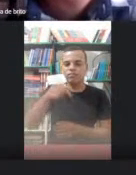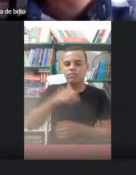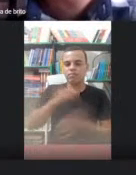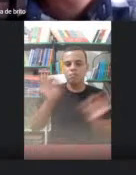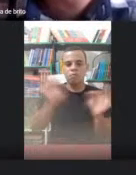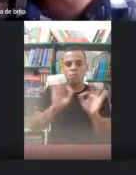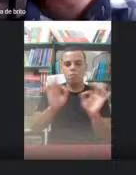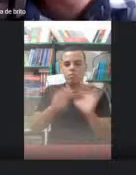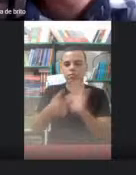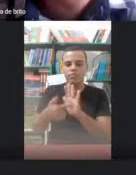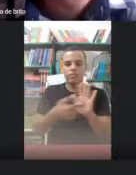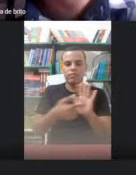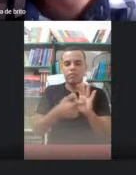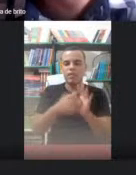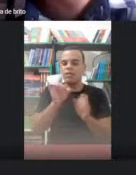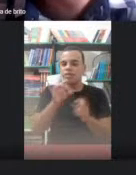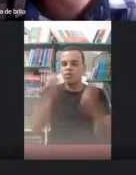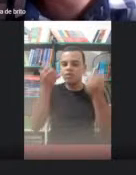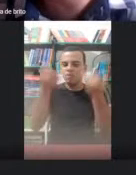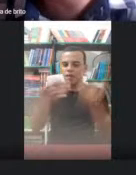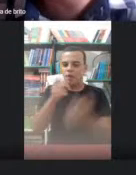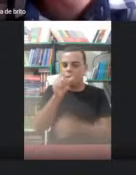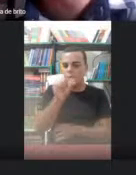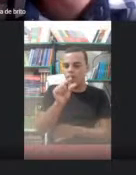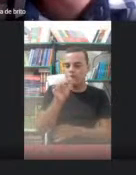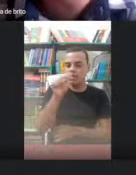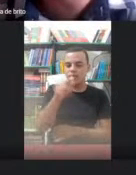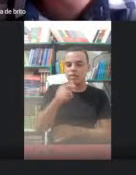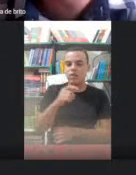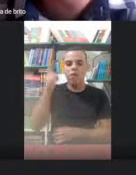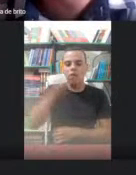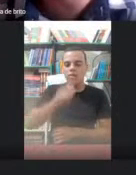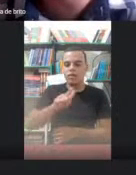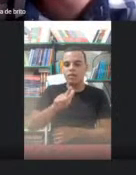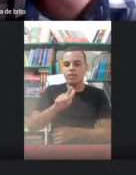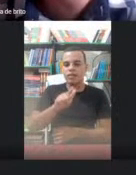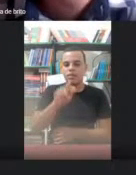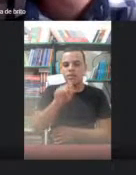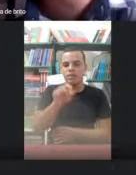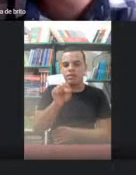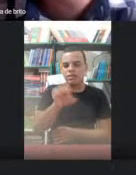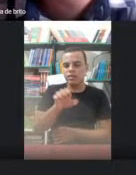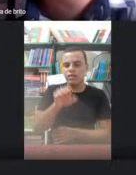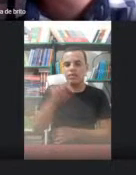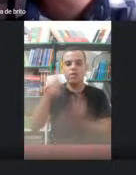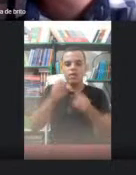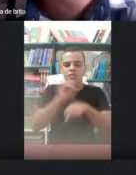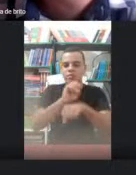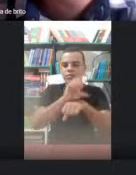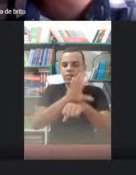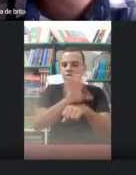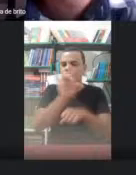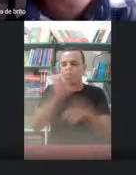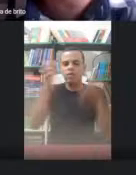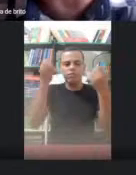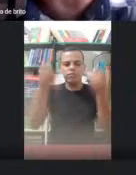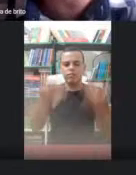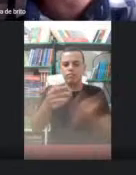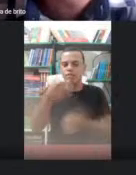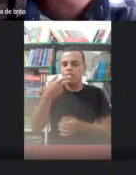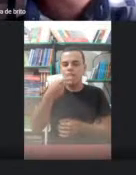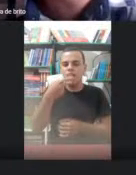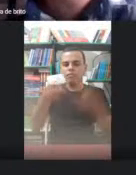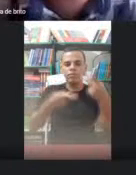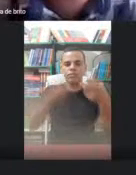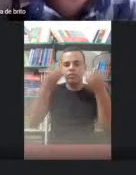fazer uma fala, tá? Então, se você não conseguir fazer a sua apresentação, vamos falar mesmo. Isso, Perfeito. Se você